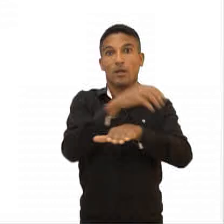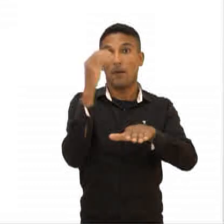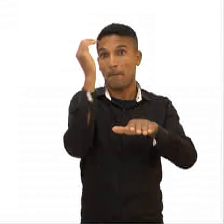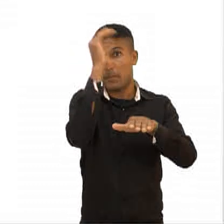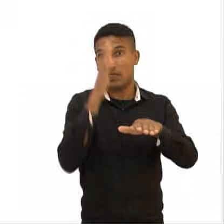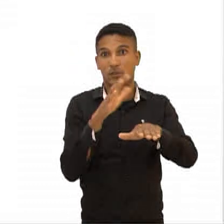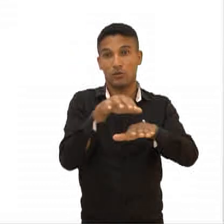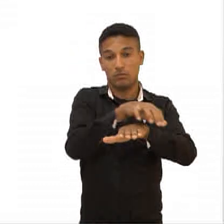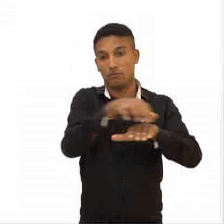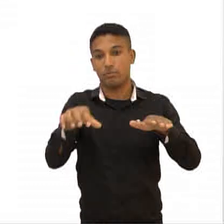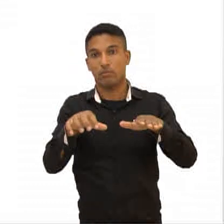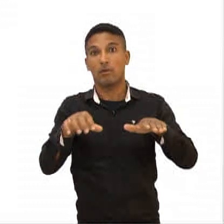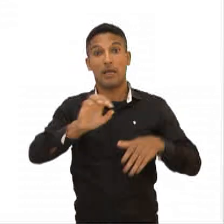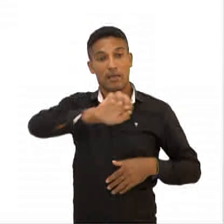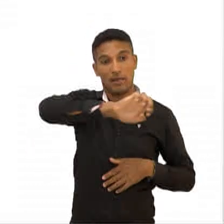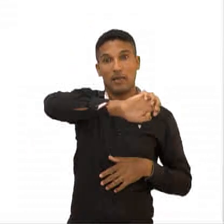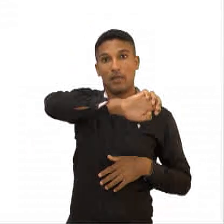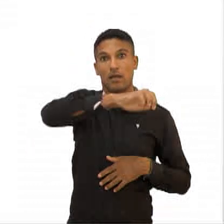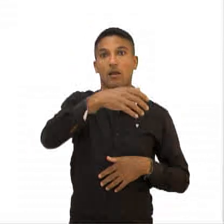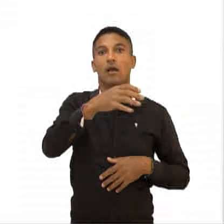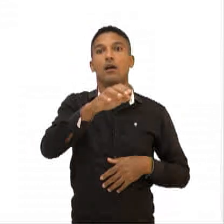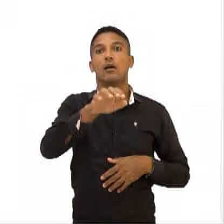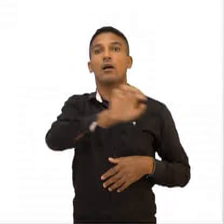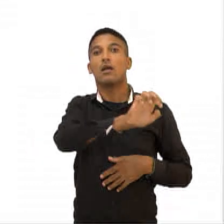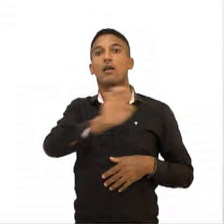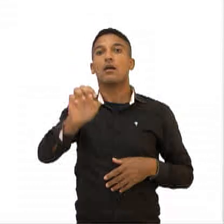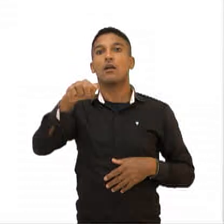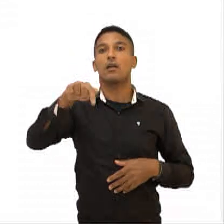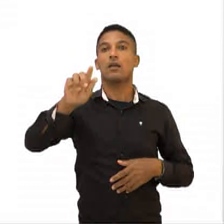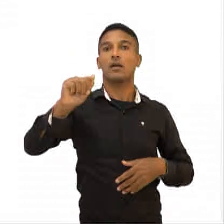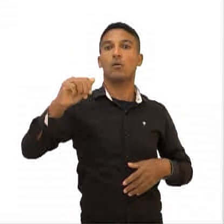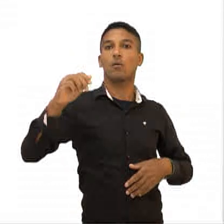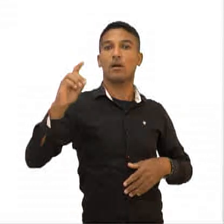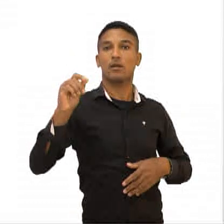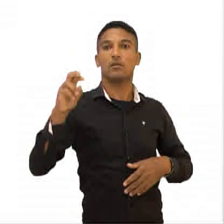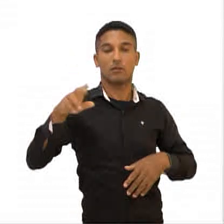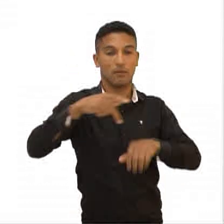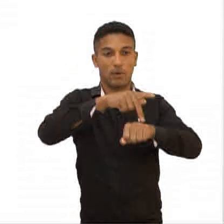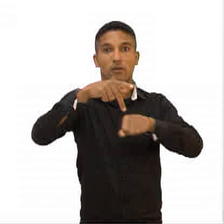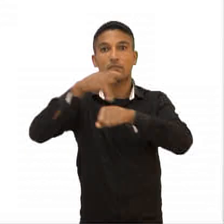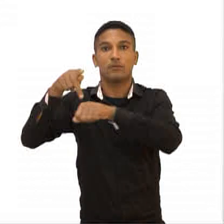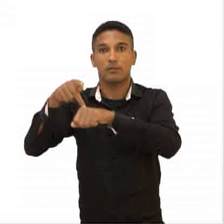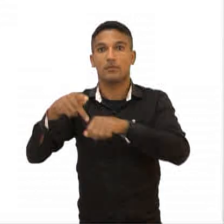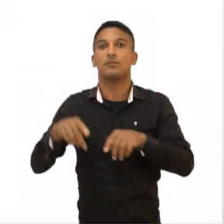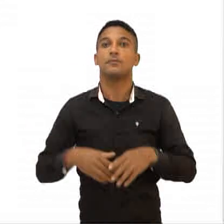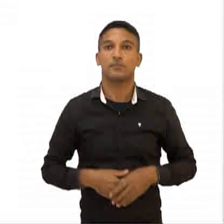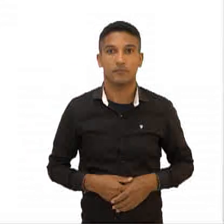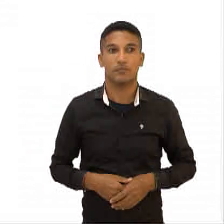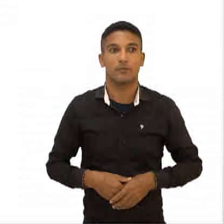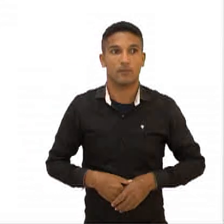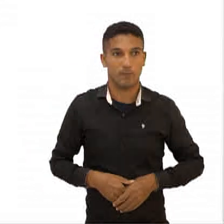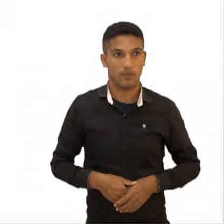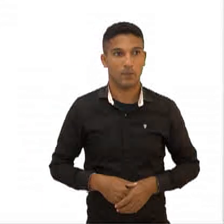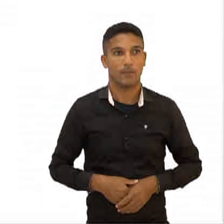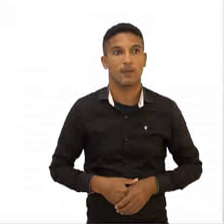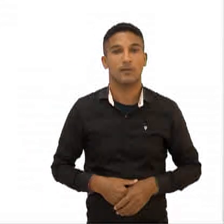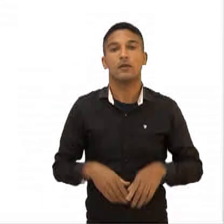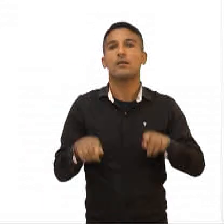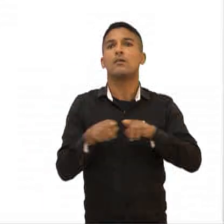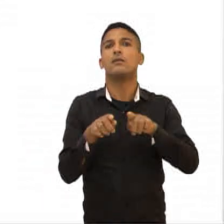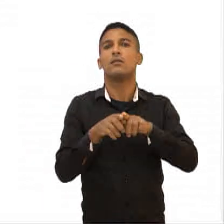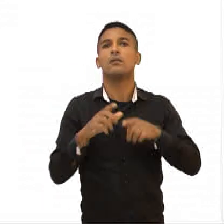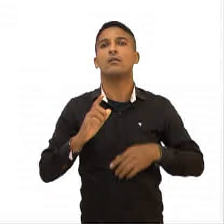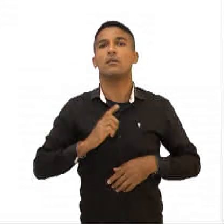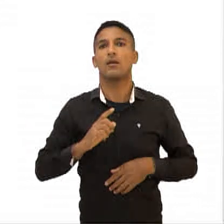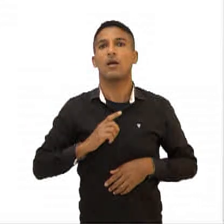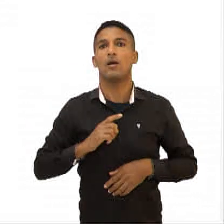toda essa limitação, né? Ele faz limites com todos esses lugares. Tiene uma soberania sobre o mar de 200 milhas